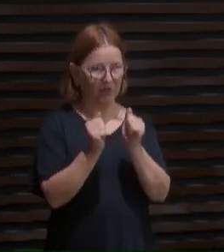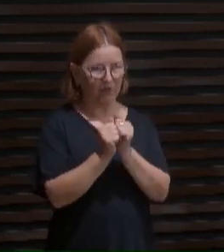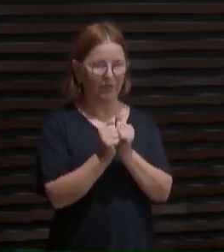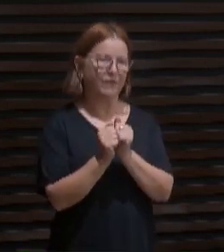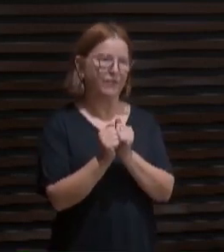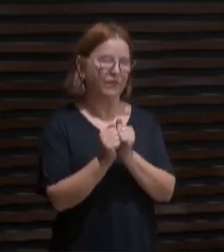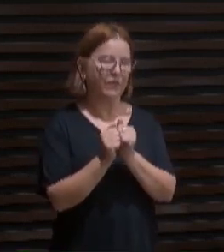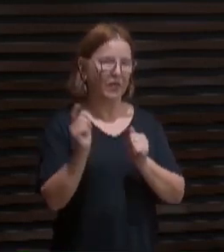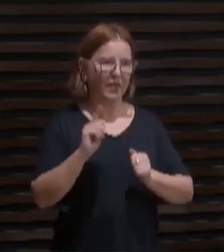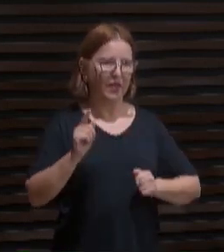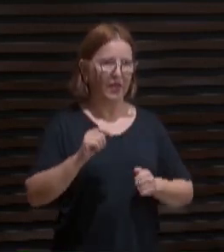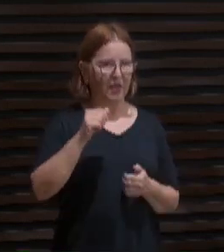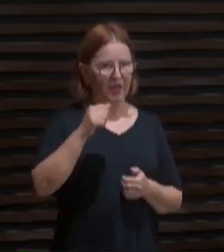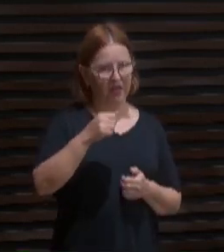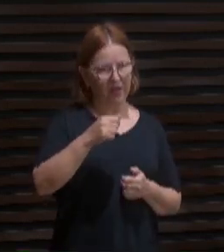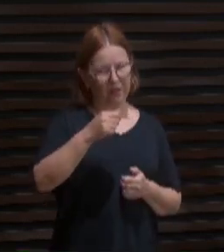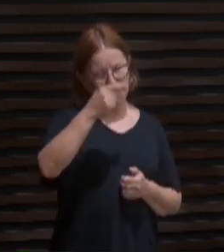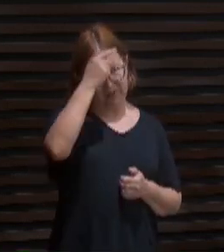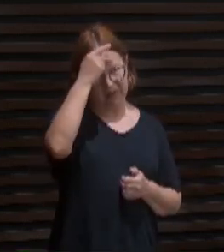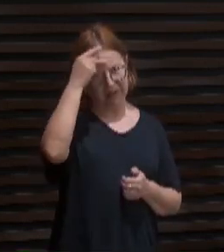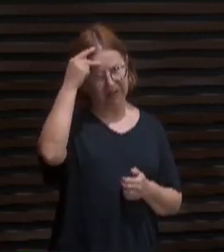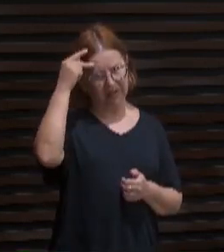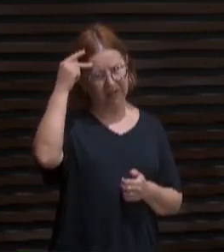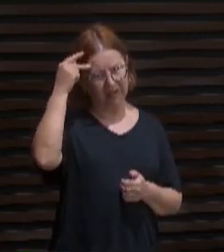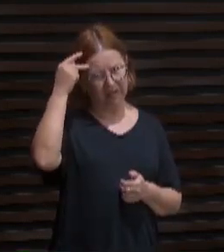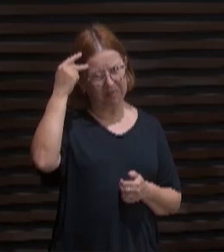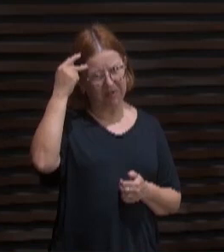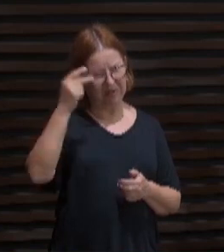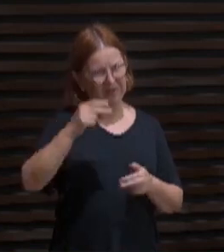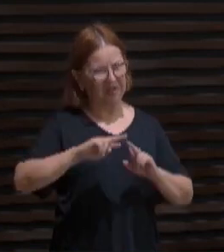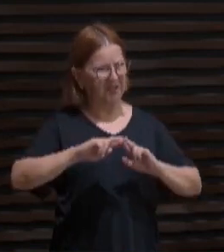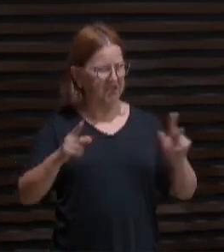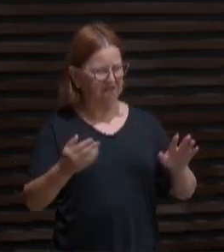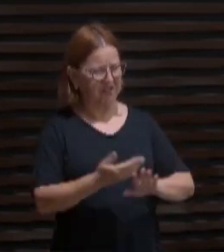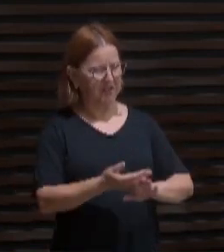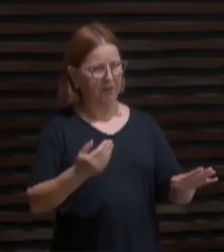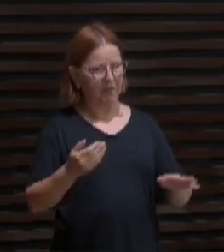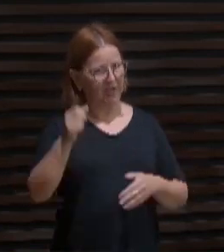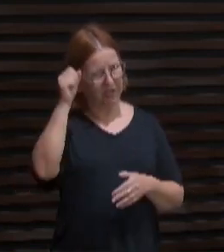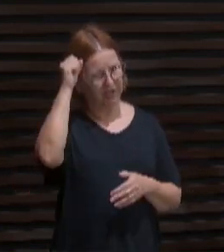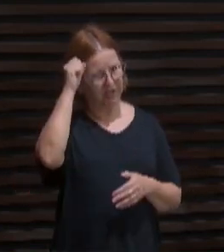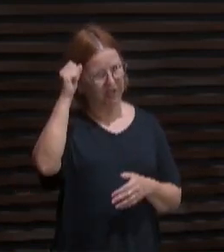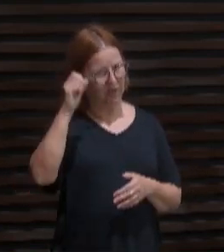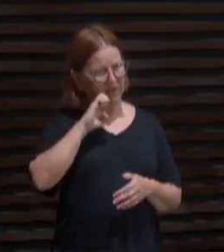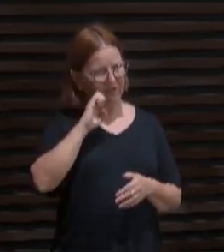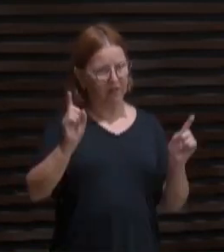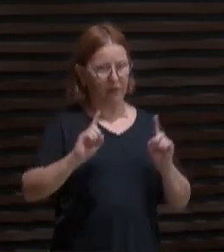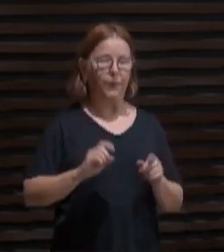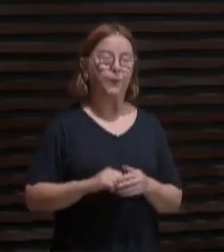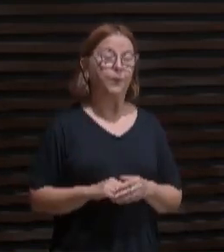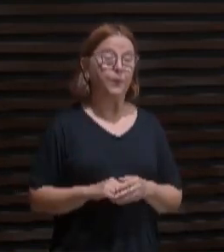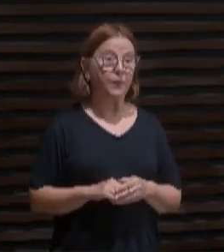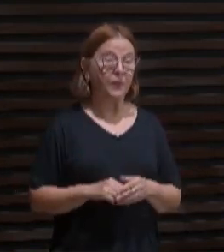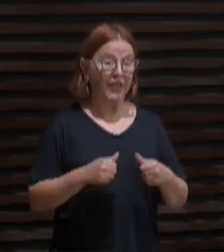não alguém que fosse díspare, distante, separado. E essa ideia do